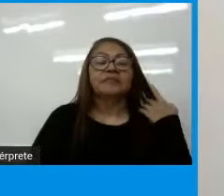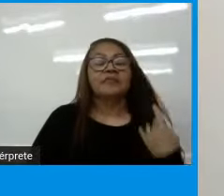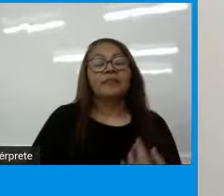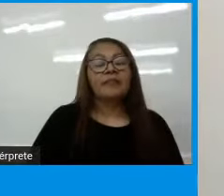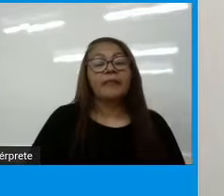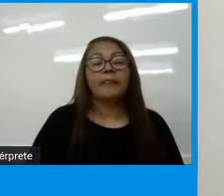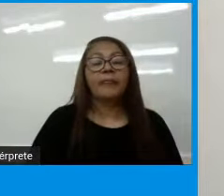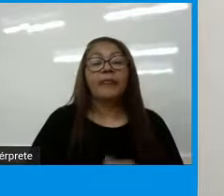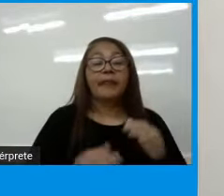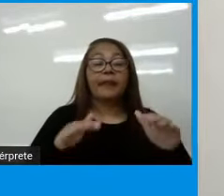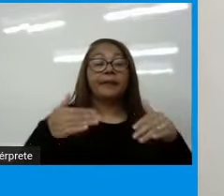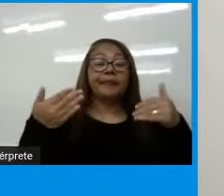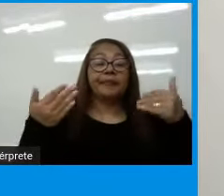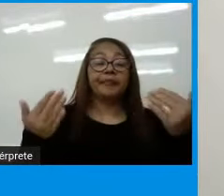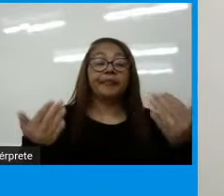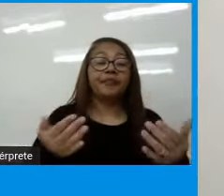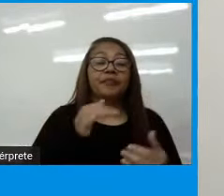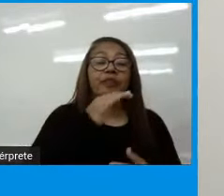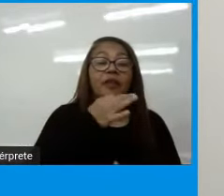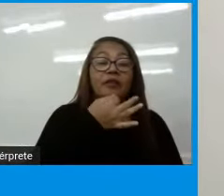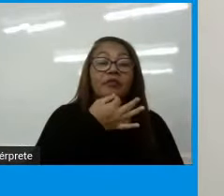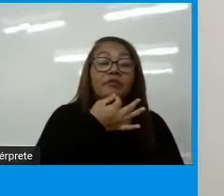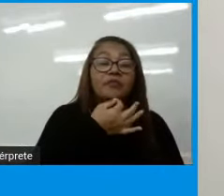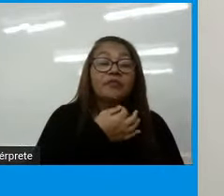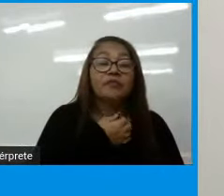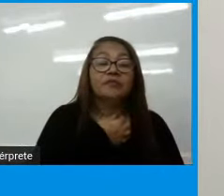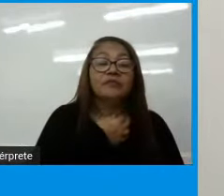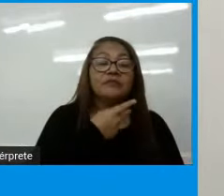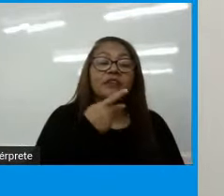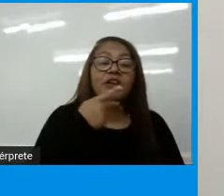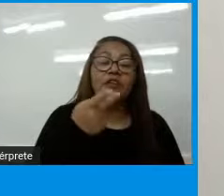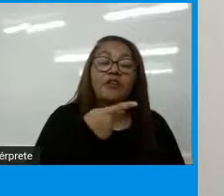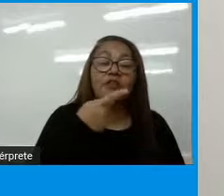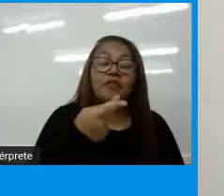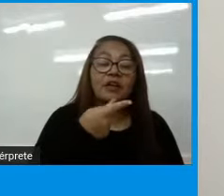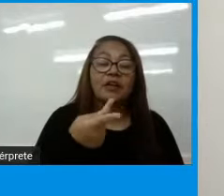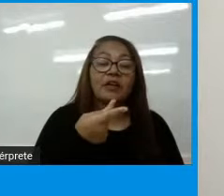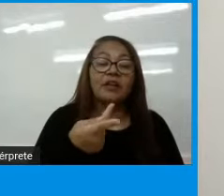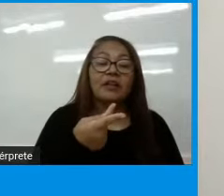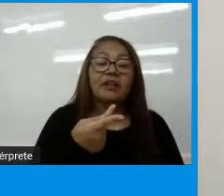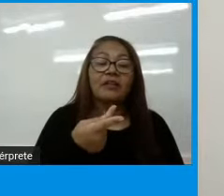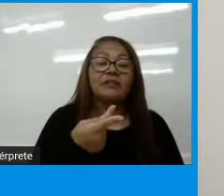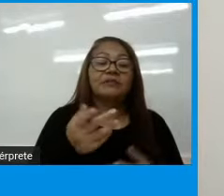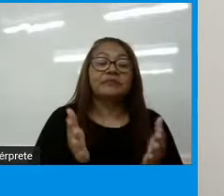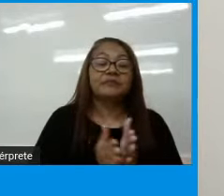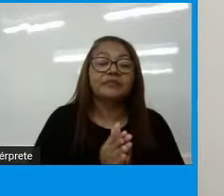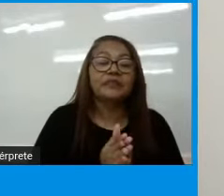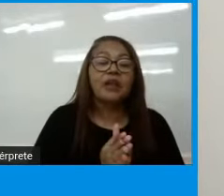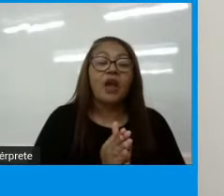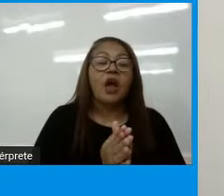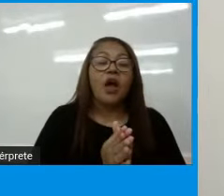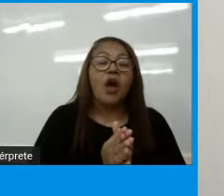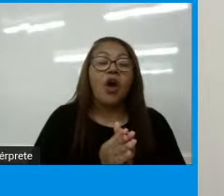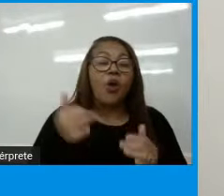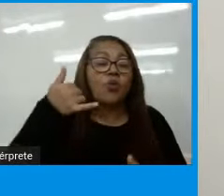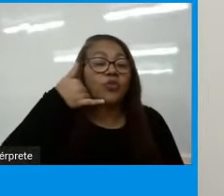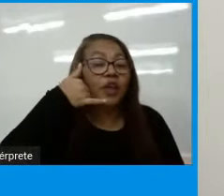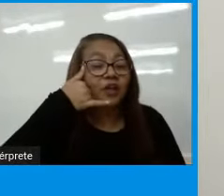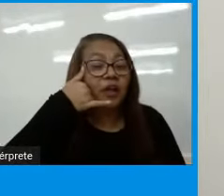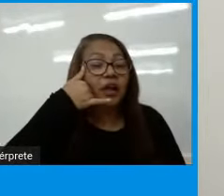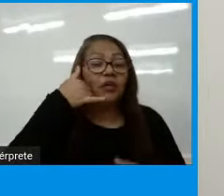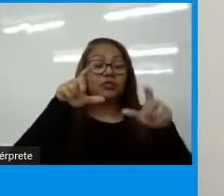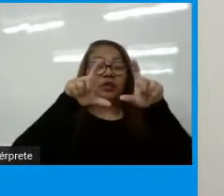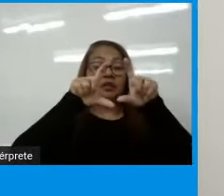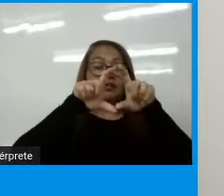Agora, vamos falar um pouco sobre técnica? Use seu celular na horizontal, com esse enquadramento aqui, de modo que sobra um pouco de espaço acima